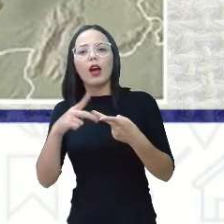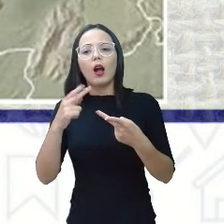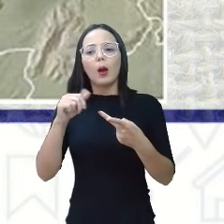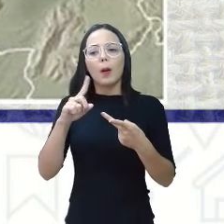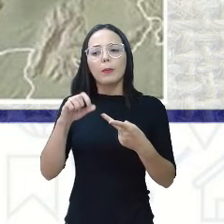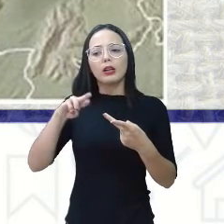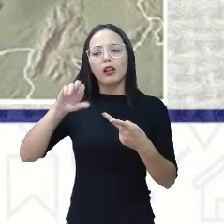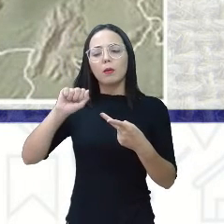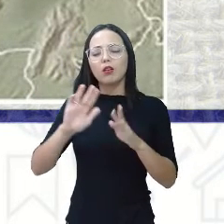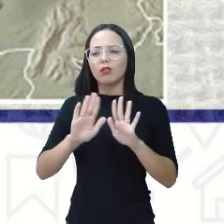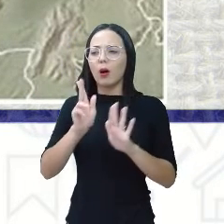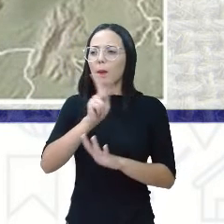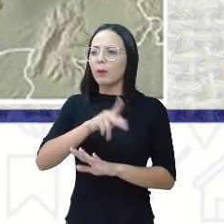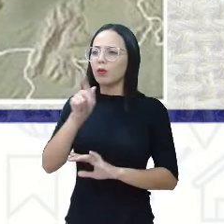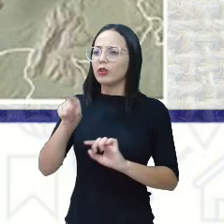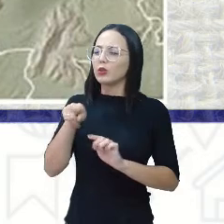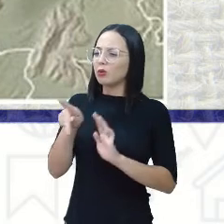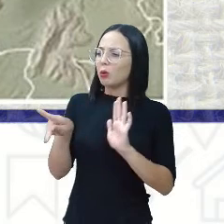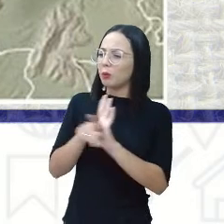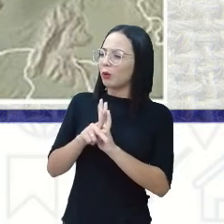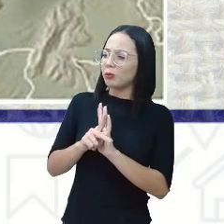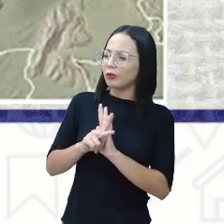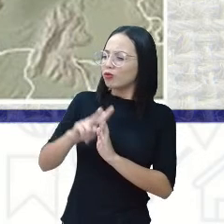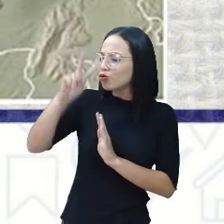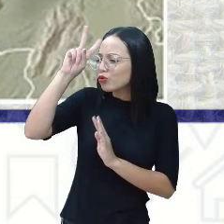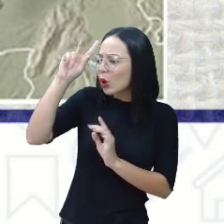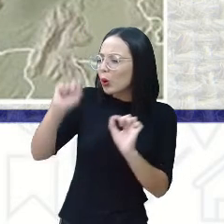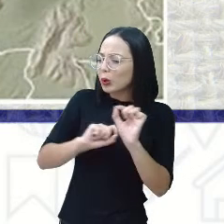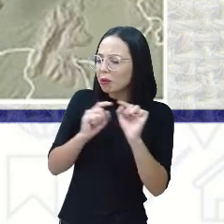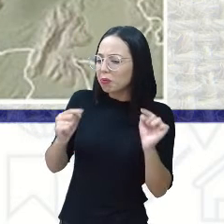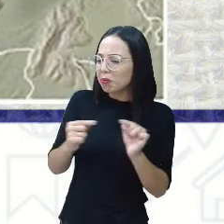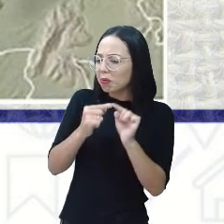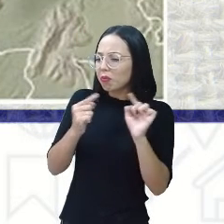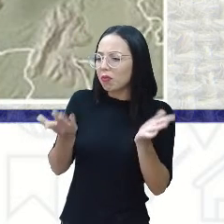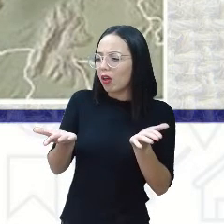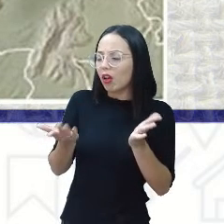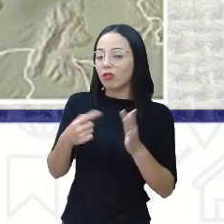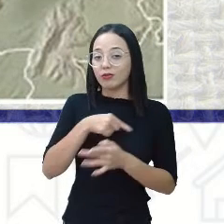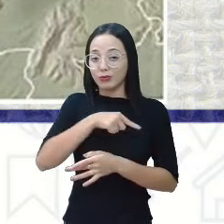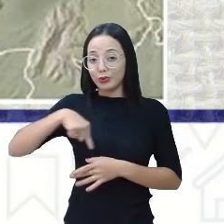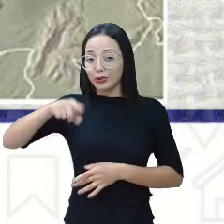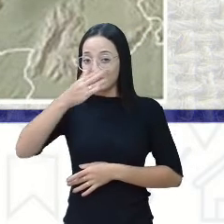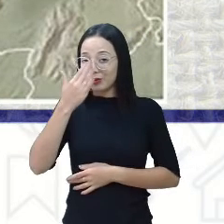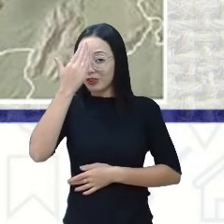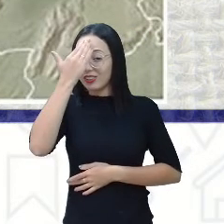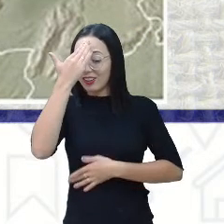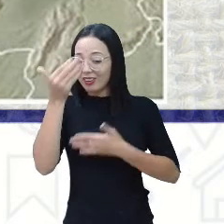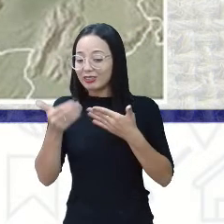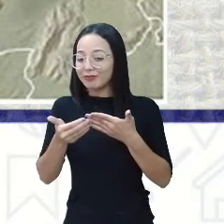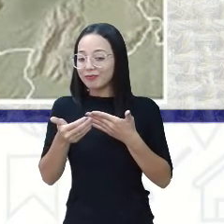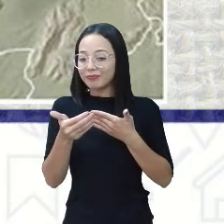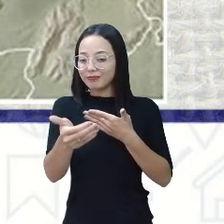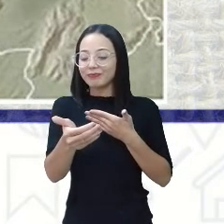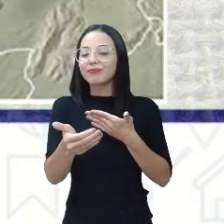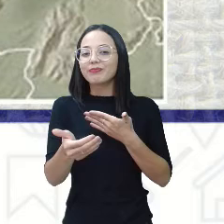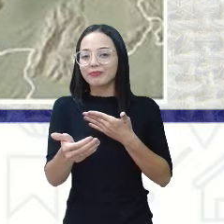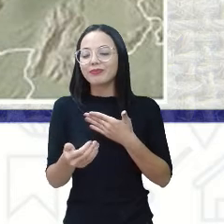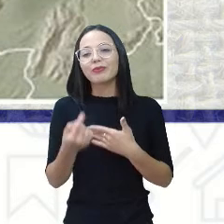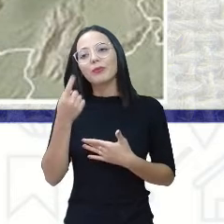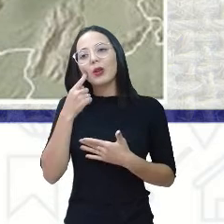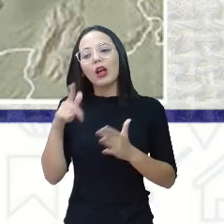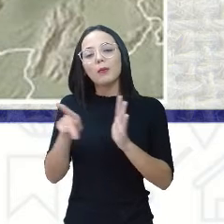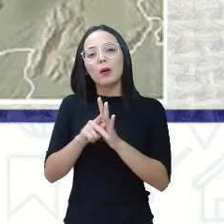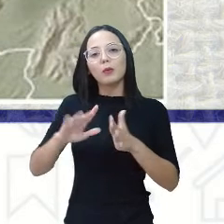se perguntando, mas professor, seu professor de história, por que isso está falando disso? Vocês vão entender daqui a pouco. Então aqui a gente